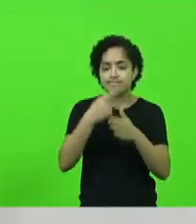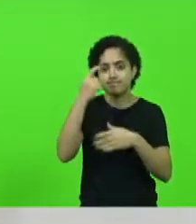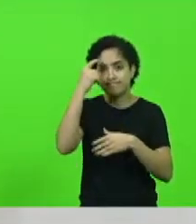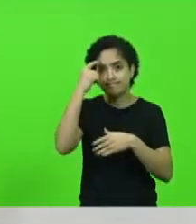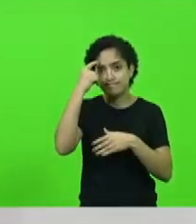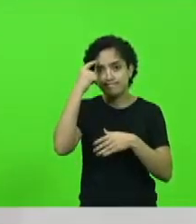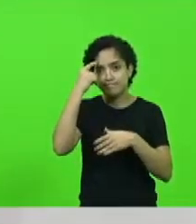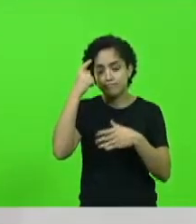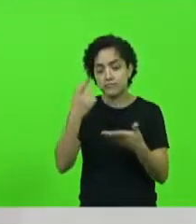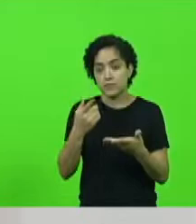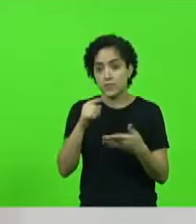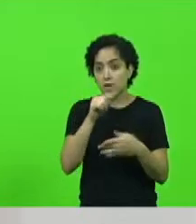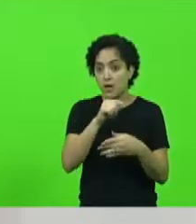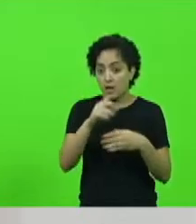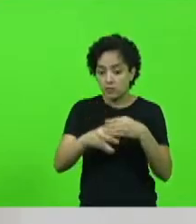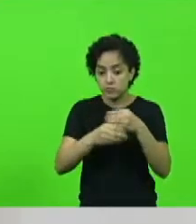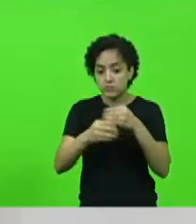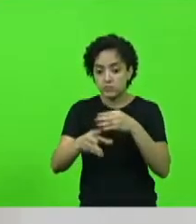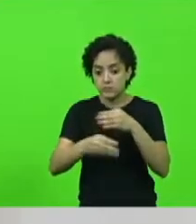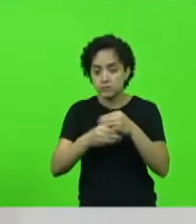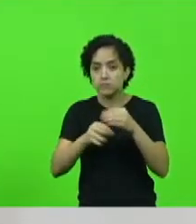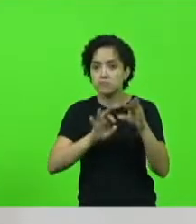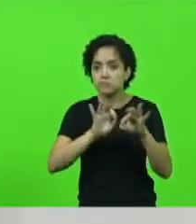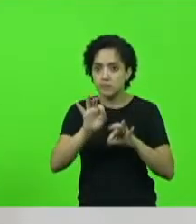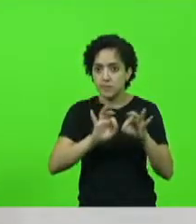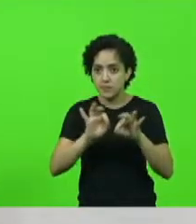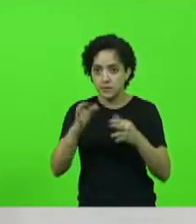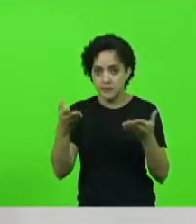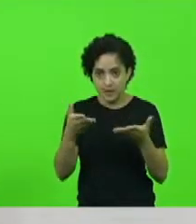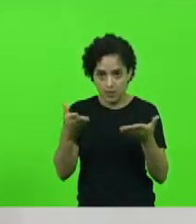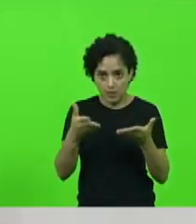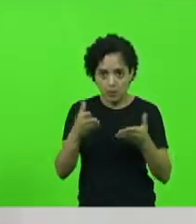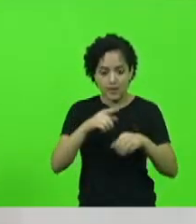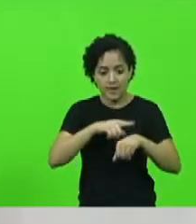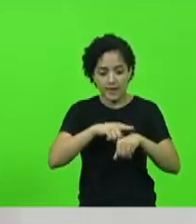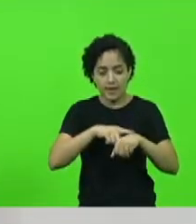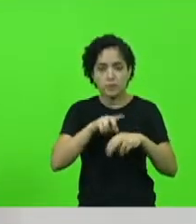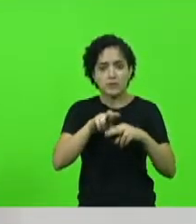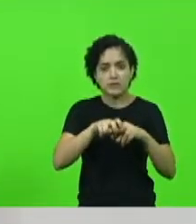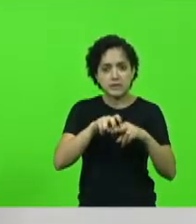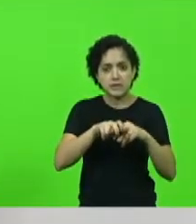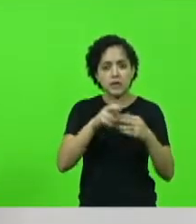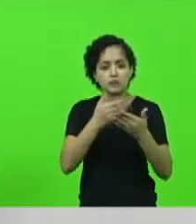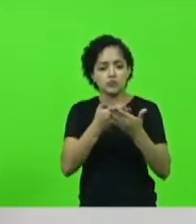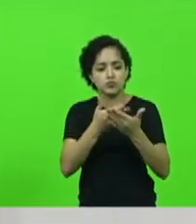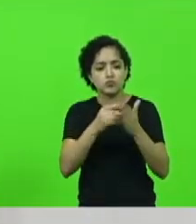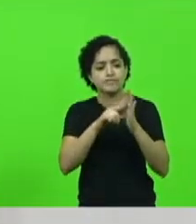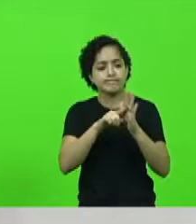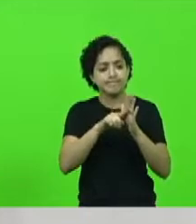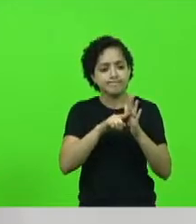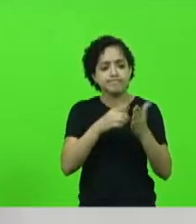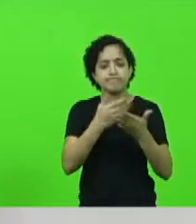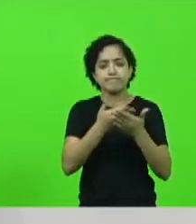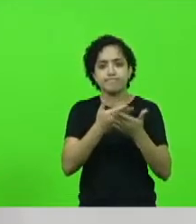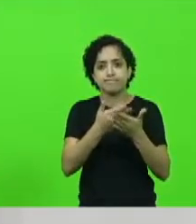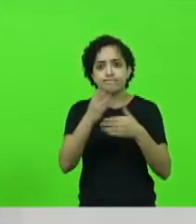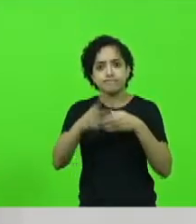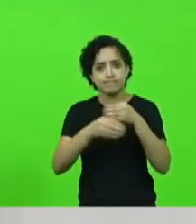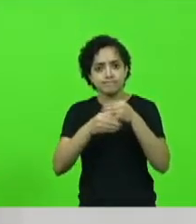agora fazendo as nossas emendas, não é isso, não, que os deputados estão fazendo agora, nessa época, sentado ali. Eu falo assim, mais dinheiro.